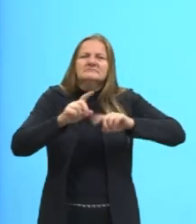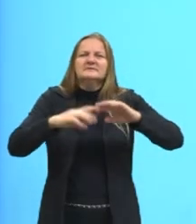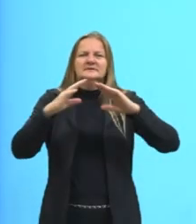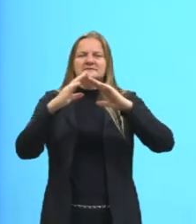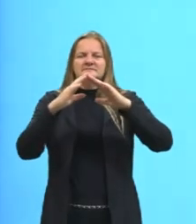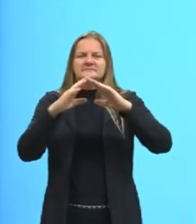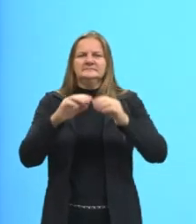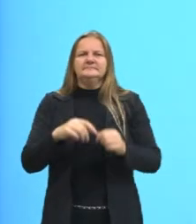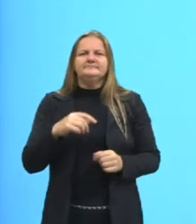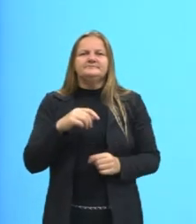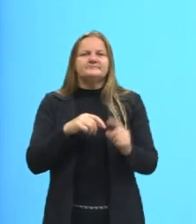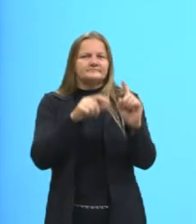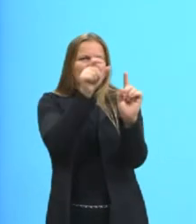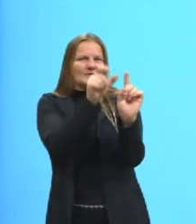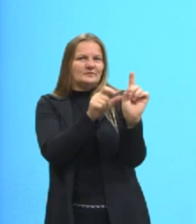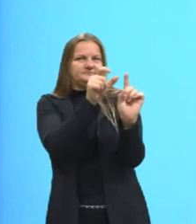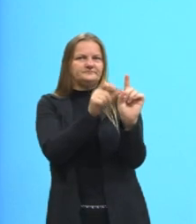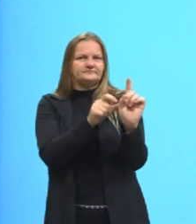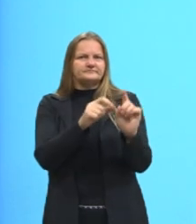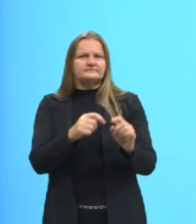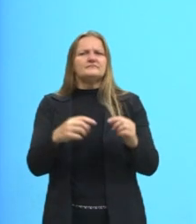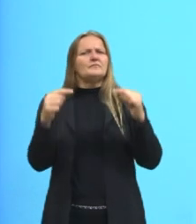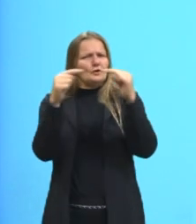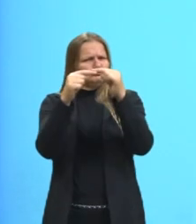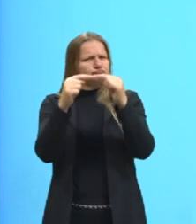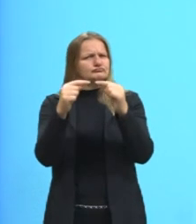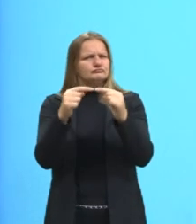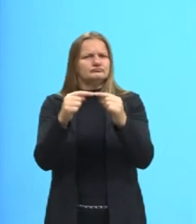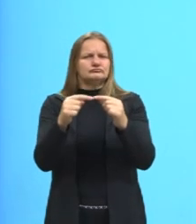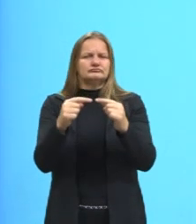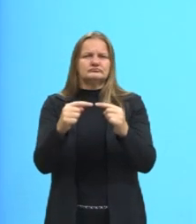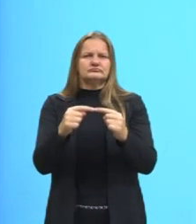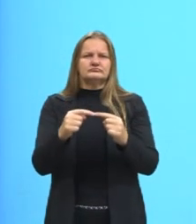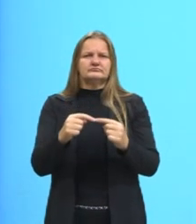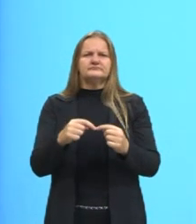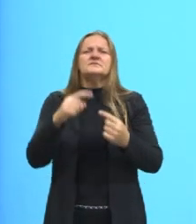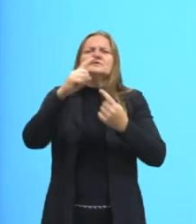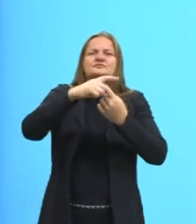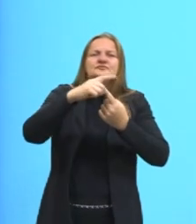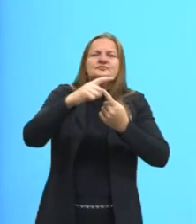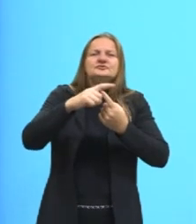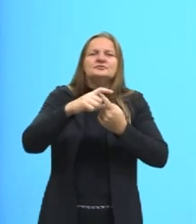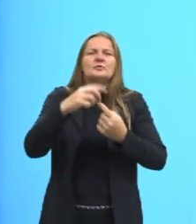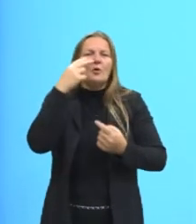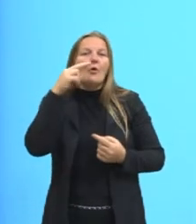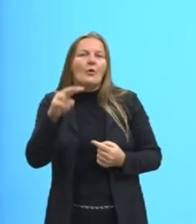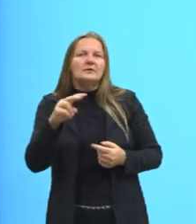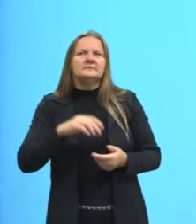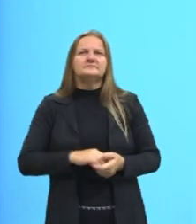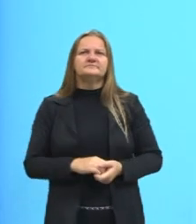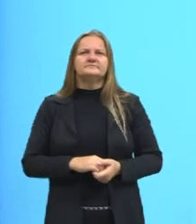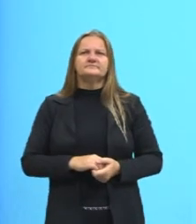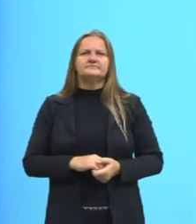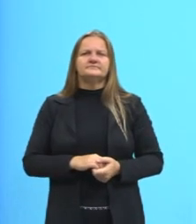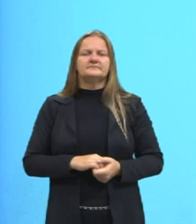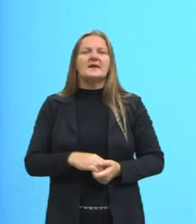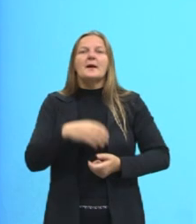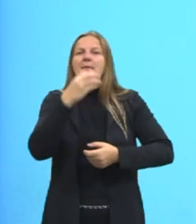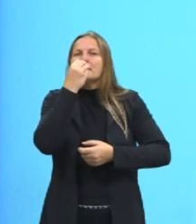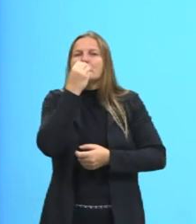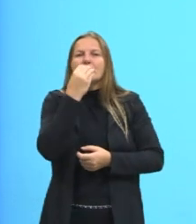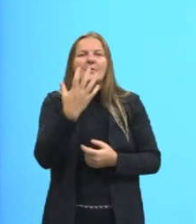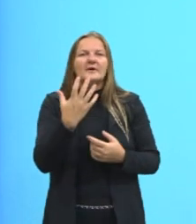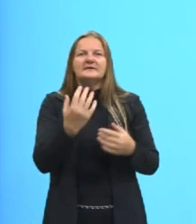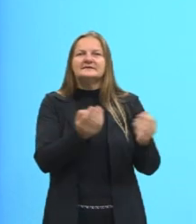a sanita entra de acordo com os tipos vejam bem e Bueno